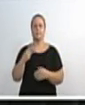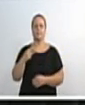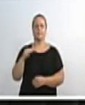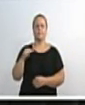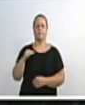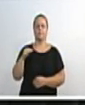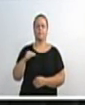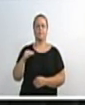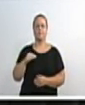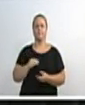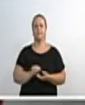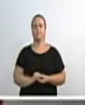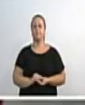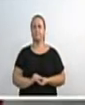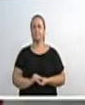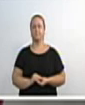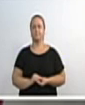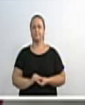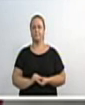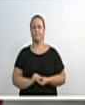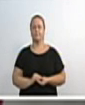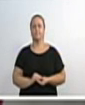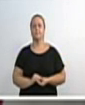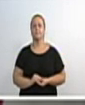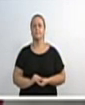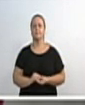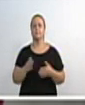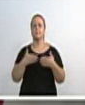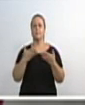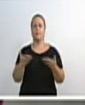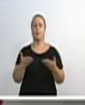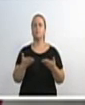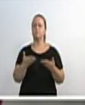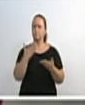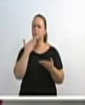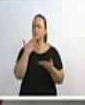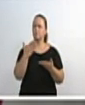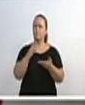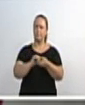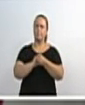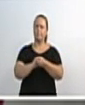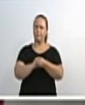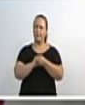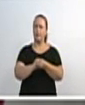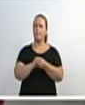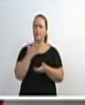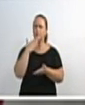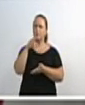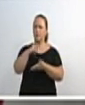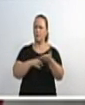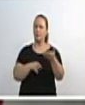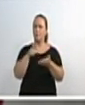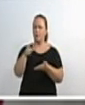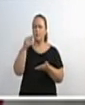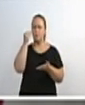minutos. Vereador Ito, quero cumprimentá-lo pela iniciativa do requerimento e tenho certeza que, se for um canal,